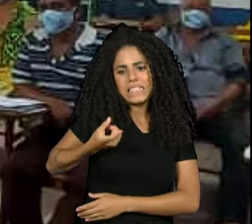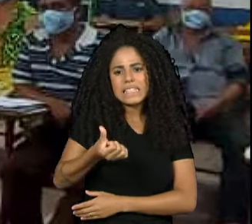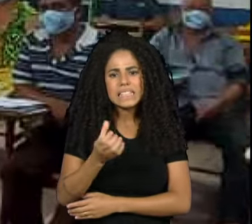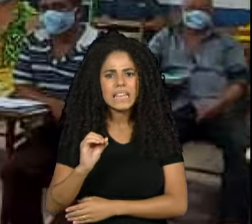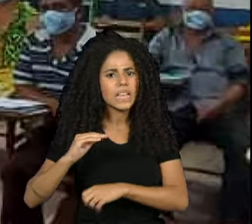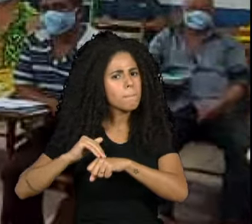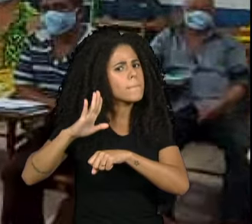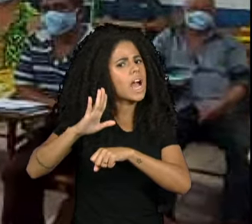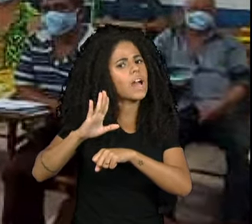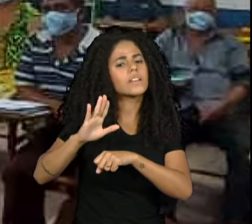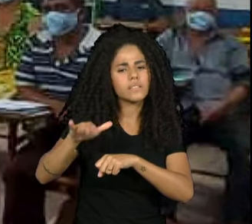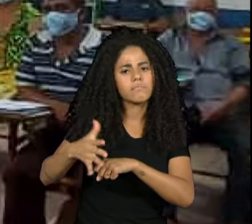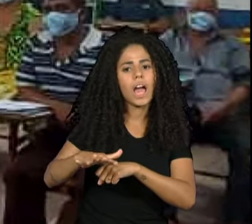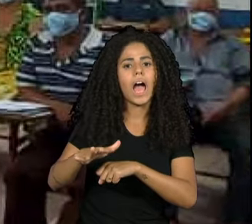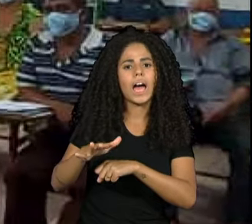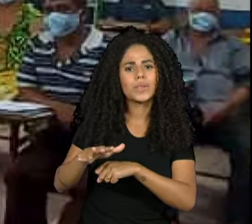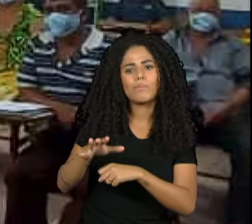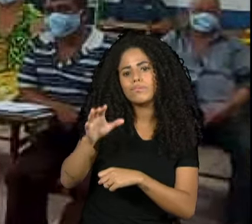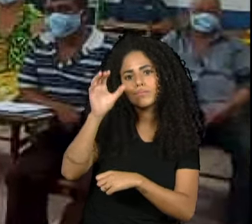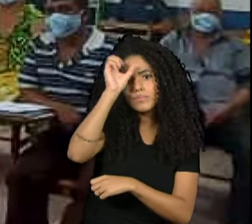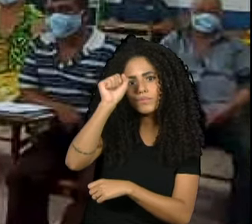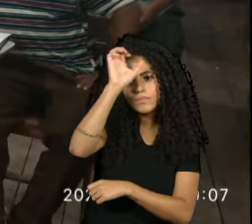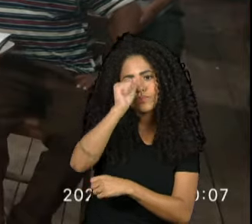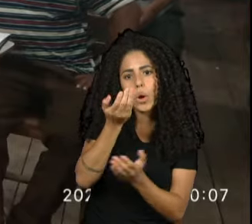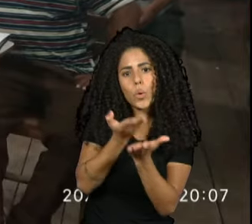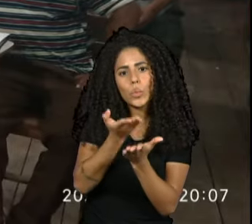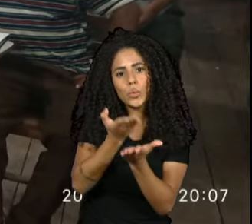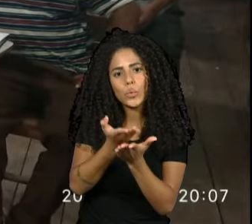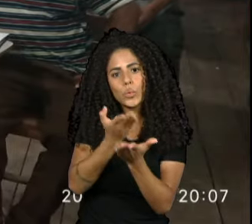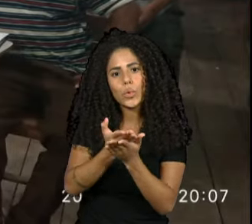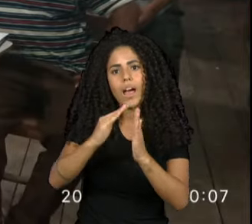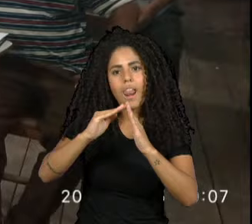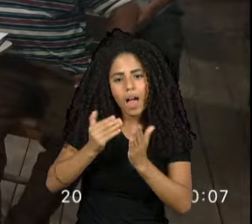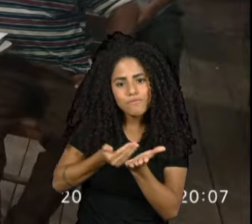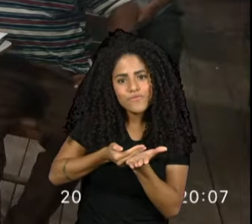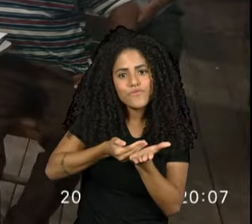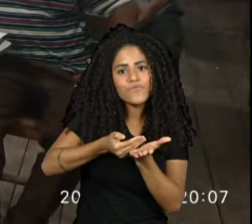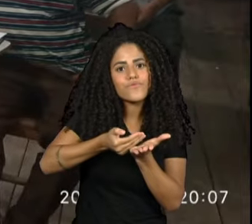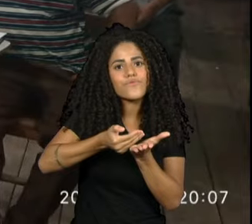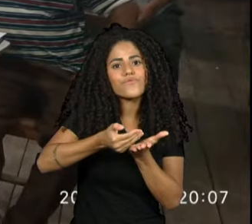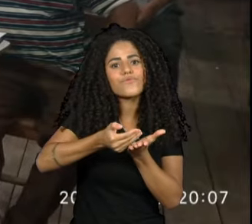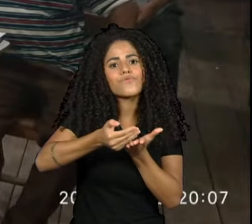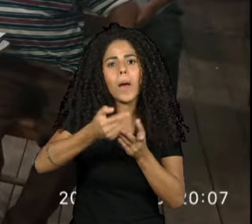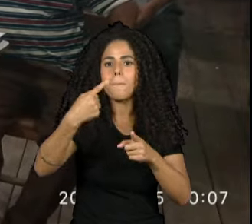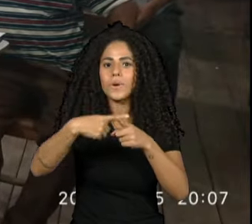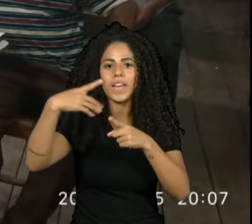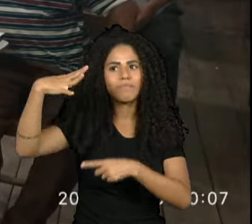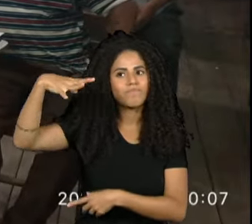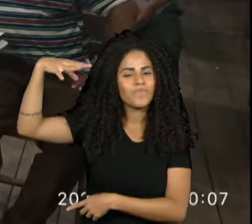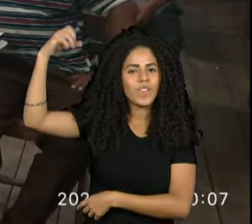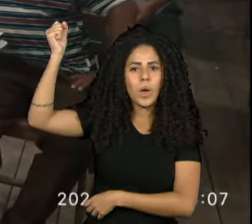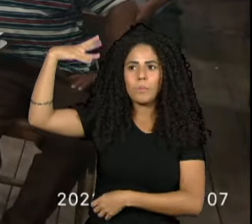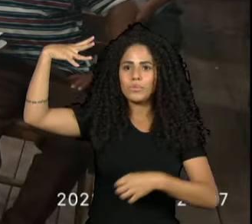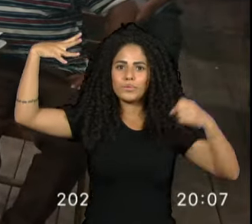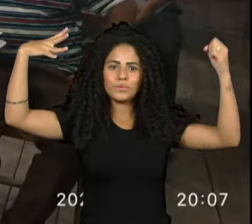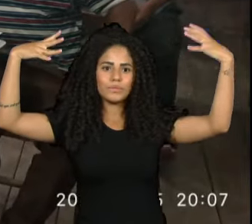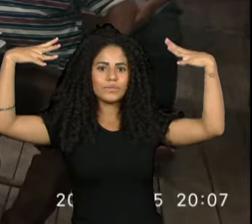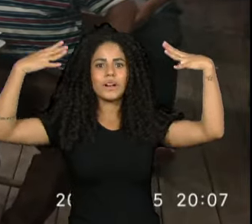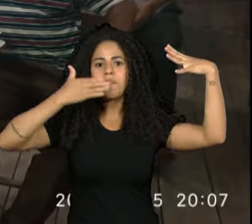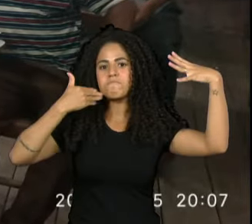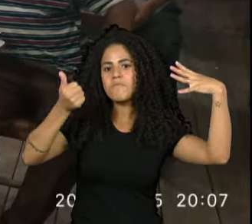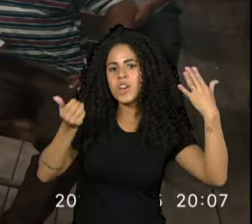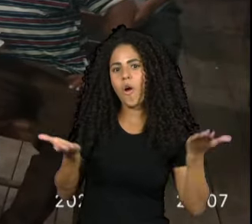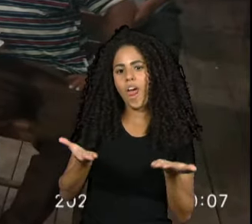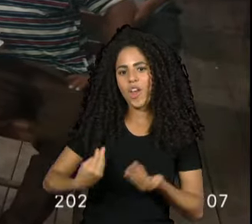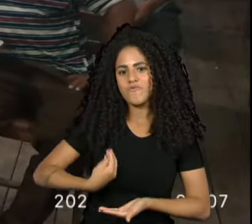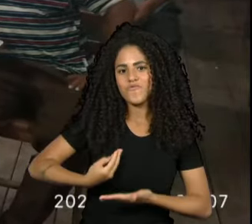quase analfabetos, começaram a ter aula à noite. E bem iluminada, a escola ficou muito bem iluminada.